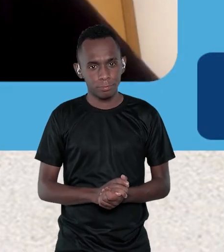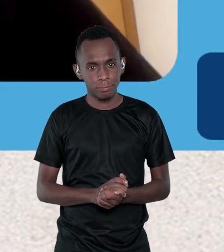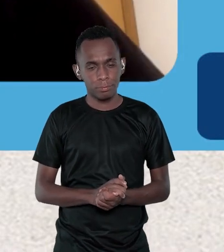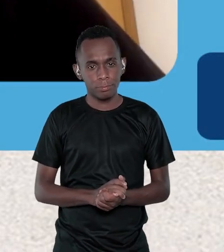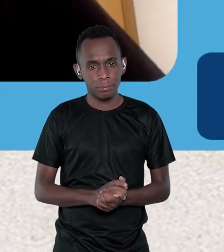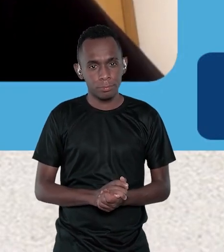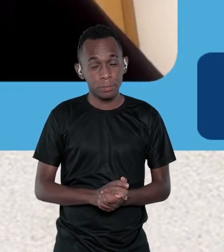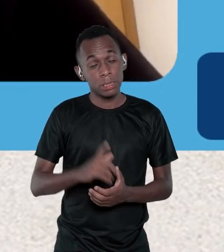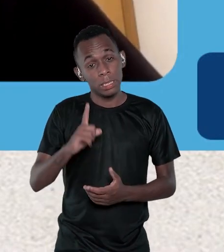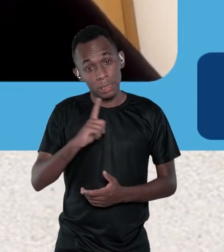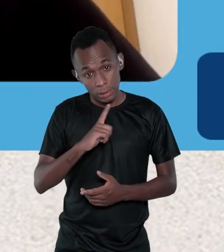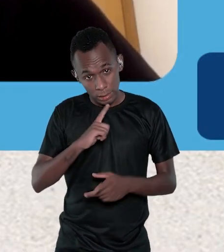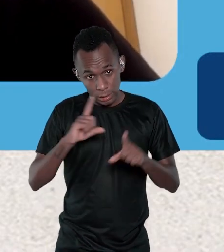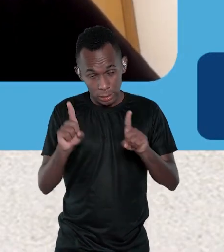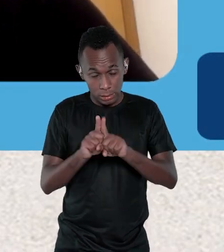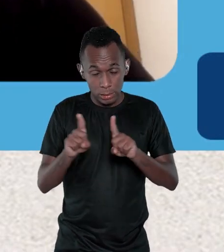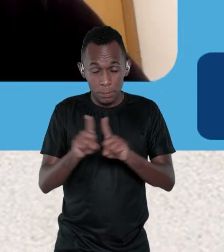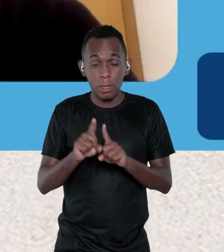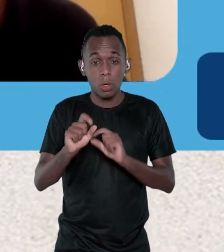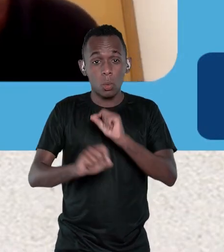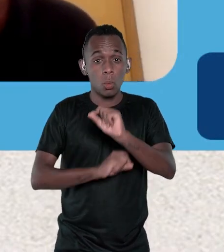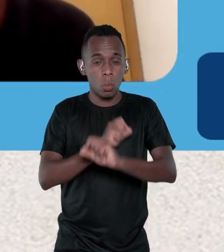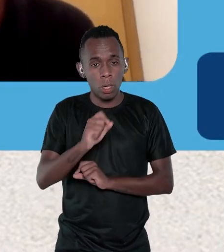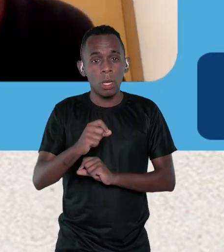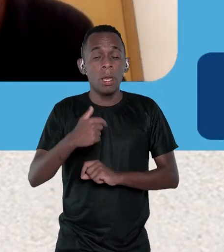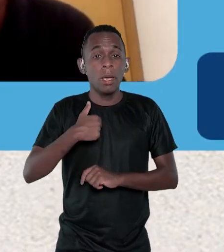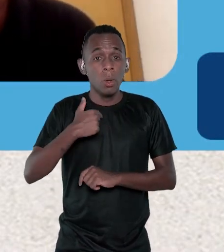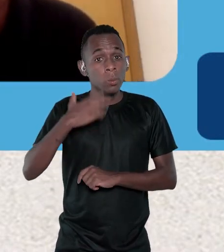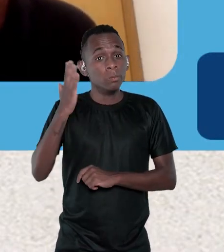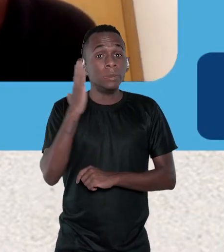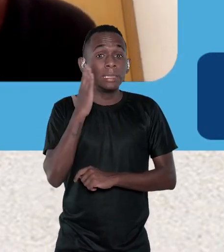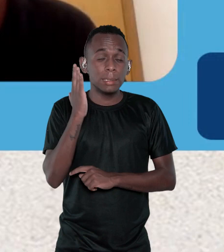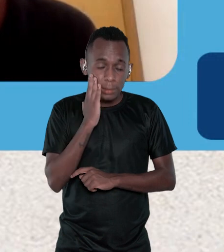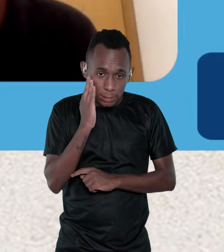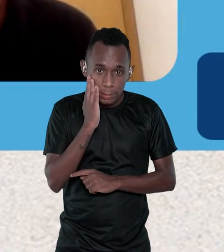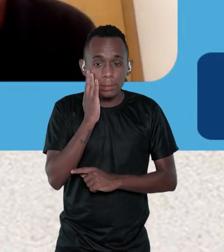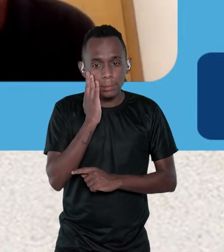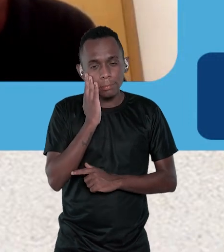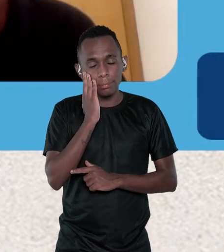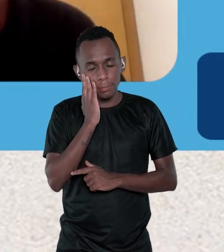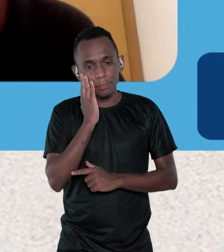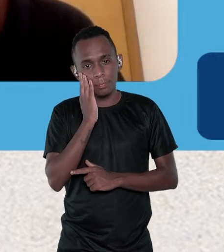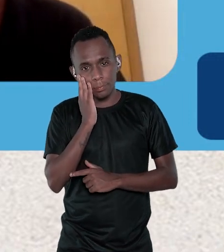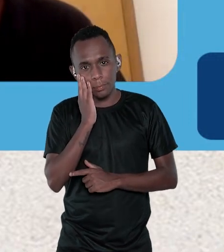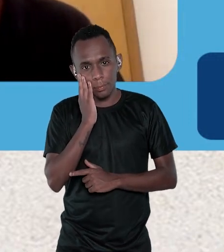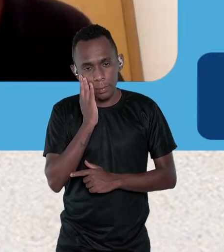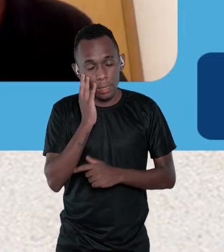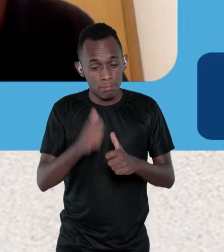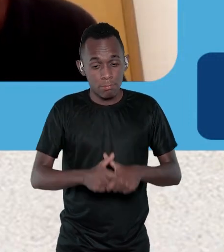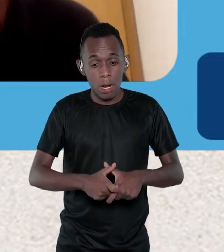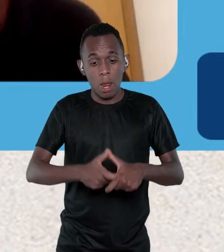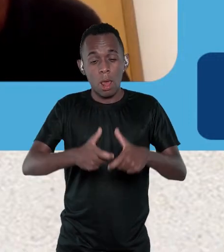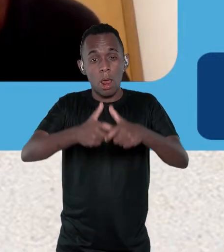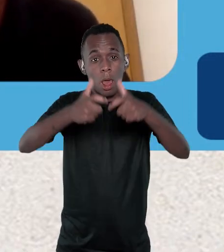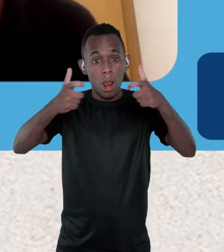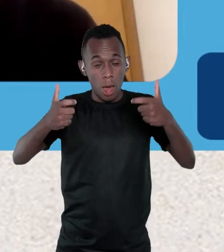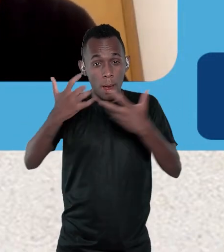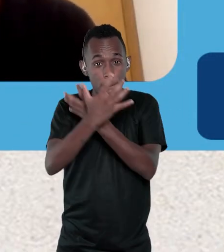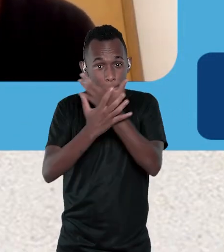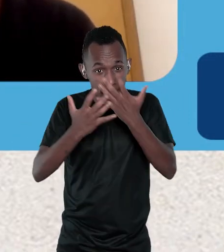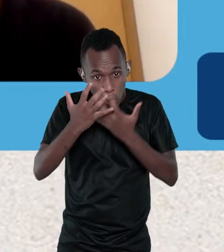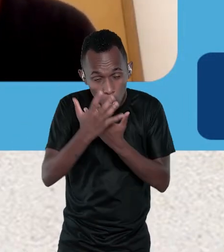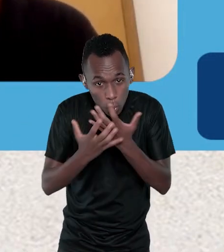Como compositor. Agora, tem uma coisa. Eu sei que assim, a maior parte das